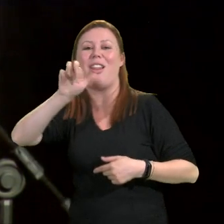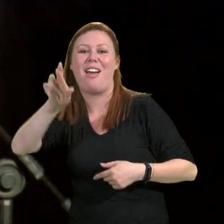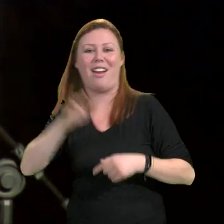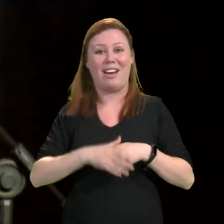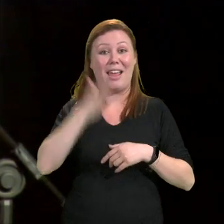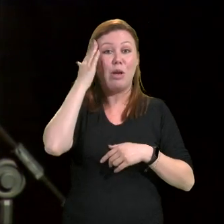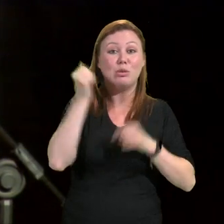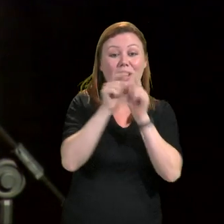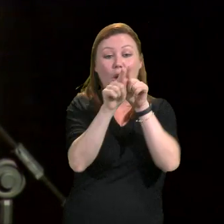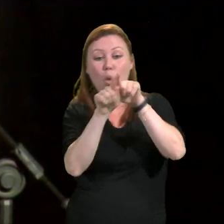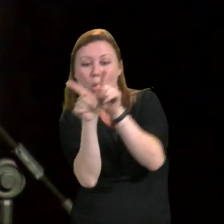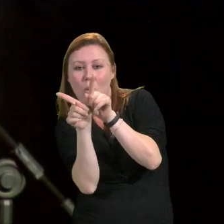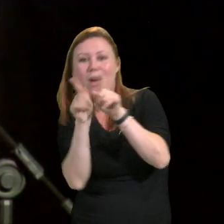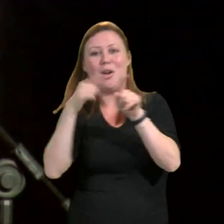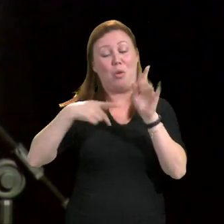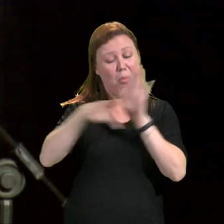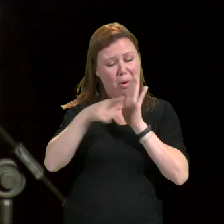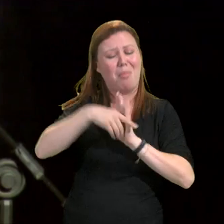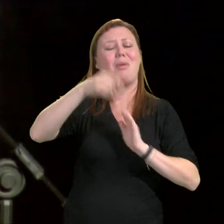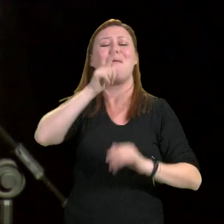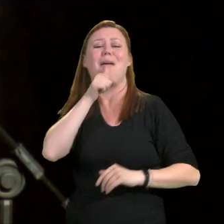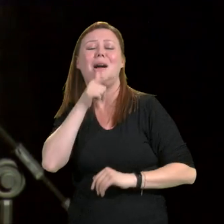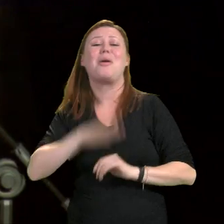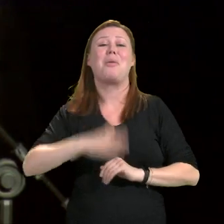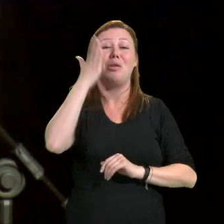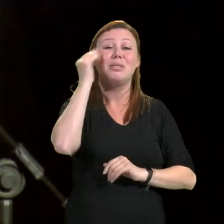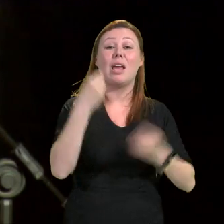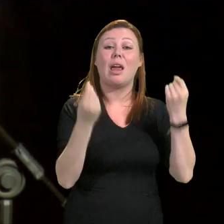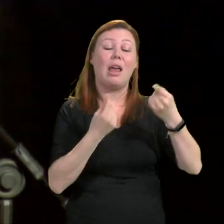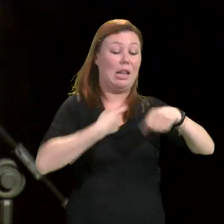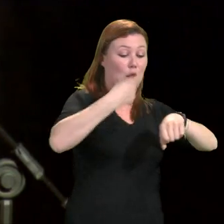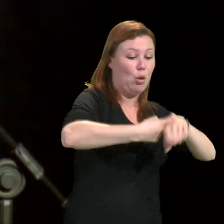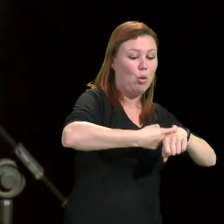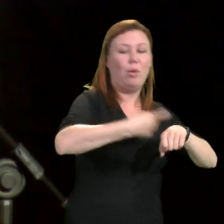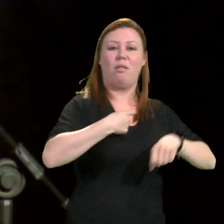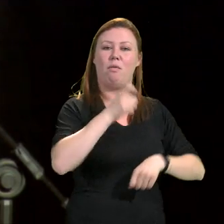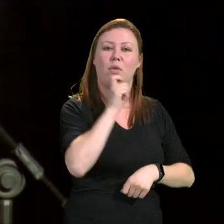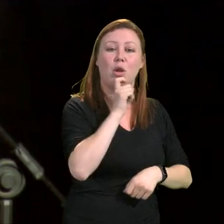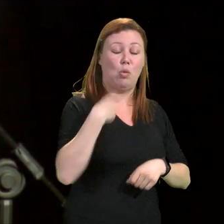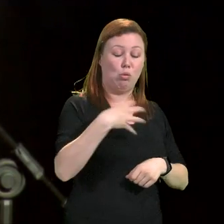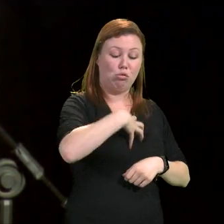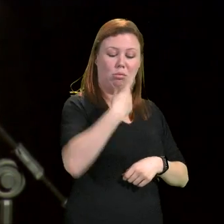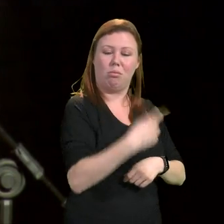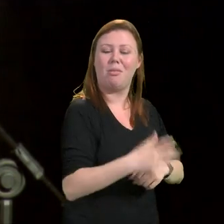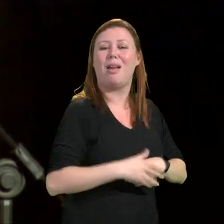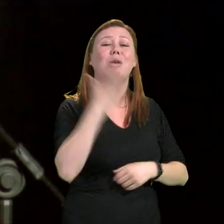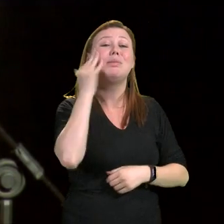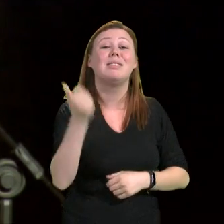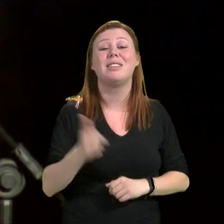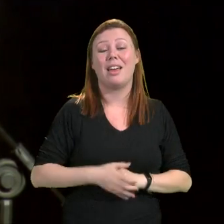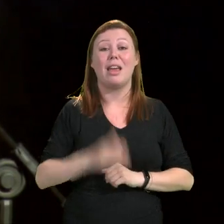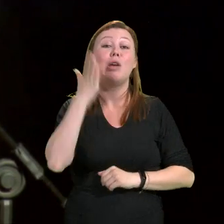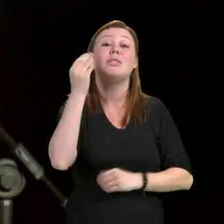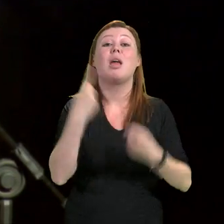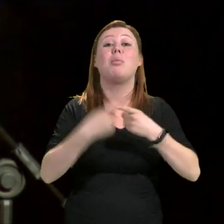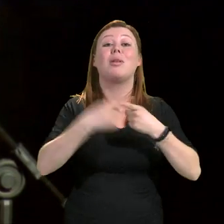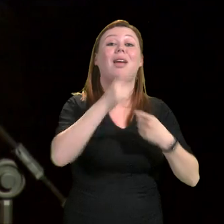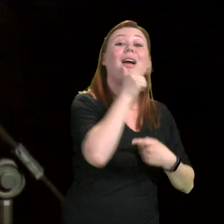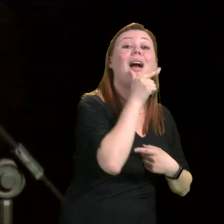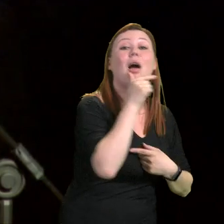água, eu sei as diferentes formas cristalinas que a água no estado sólido, o gelo, pode adotar. Eu sei por que que água e óleo não se